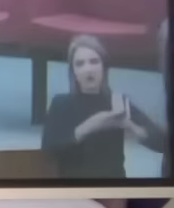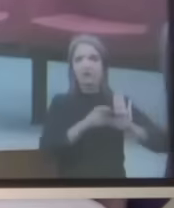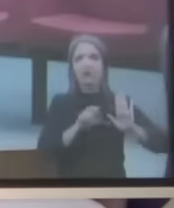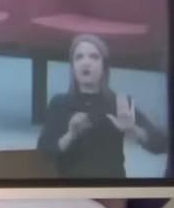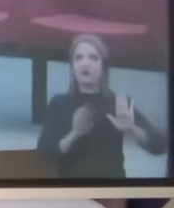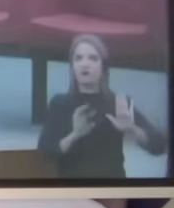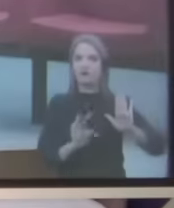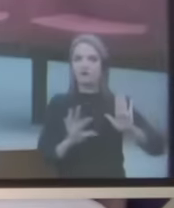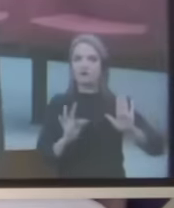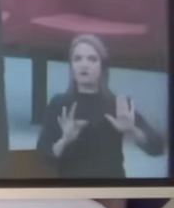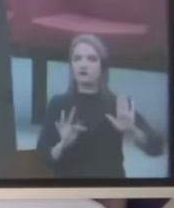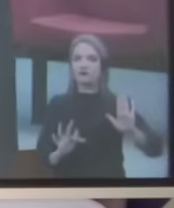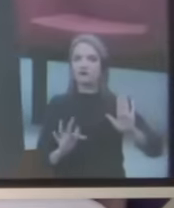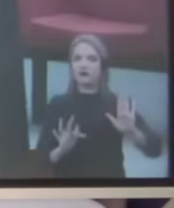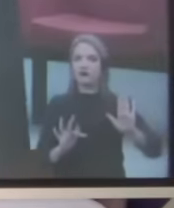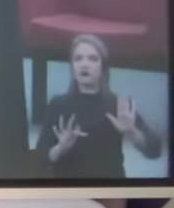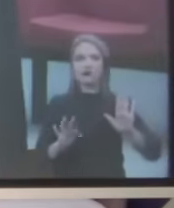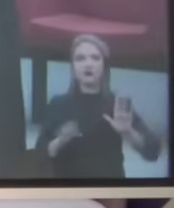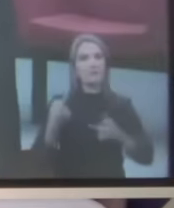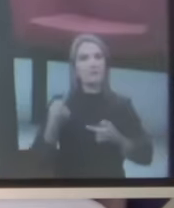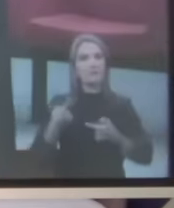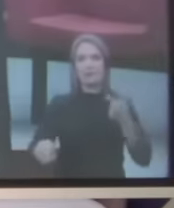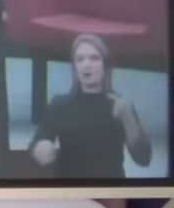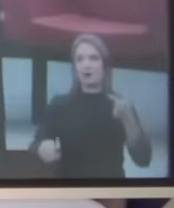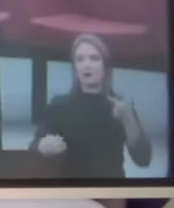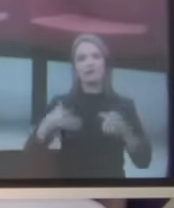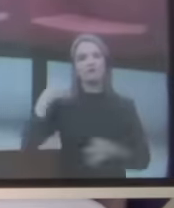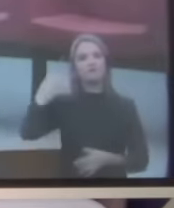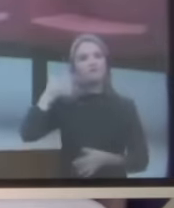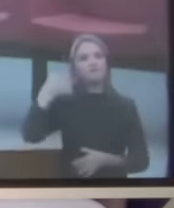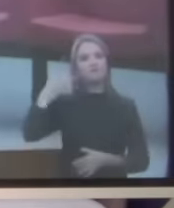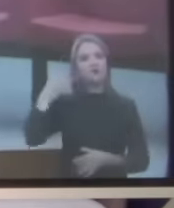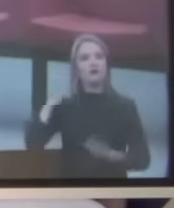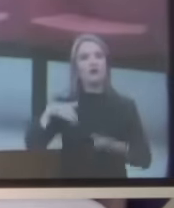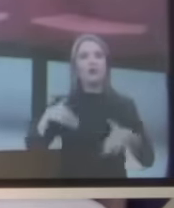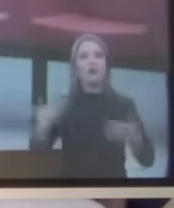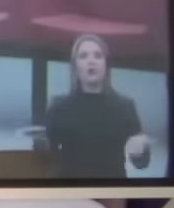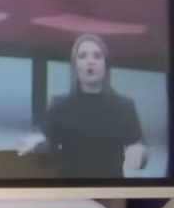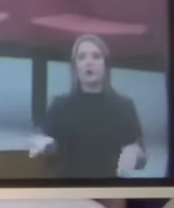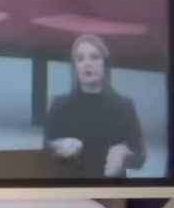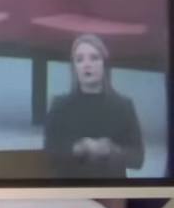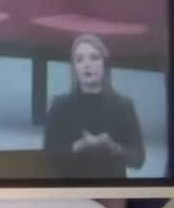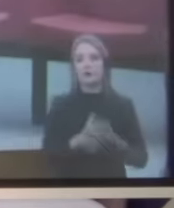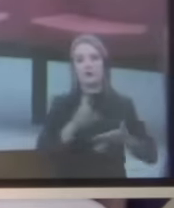Tribunal Federal veda sustentações orais em agravos regimentais. Porém, a Lei